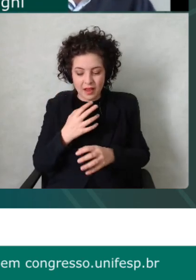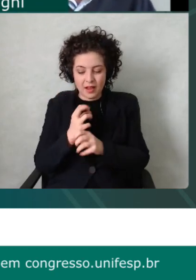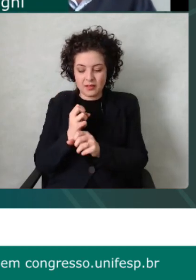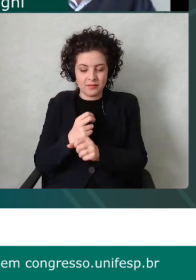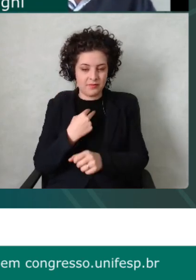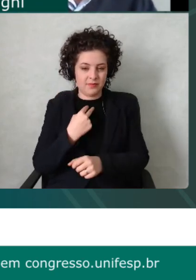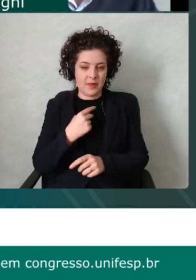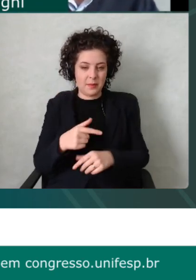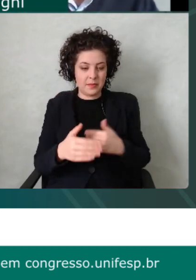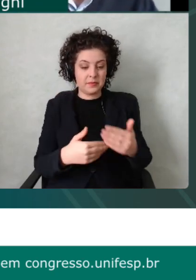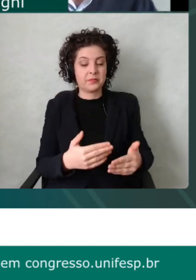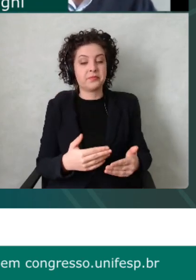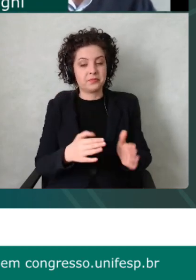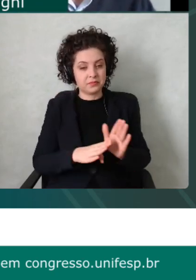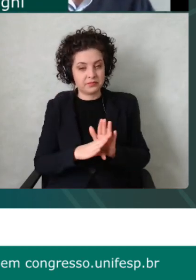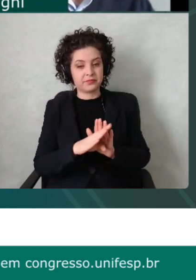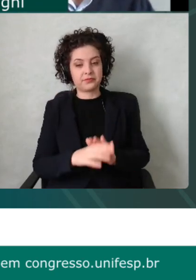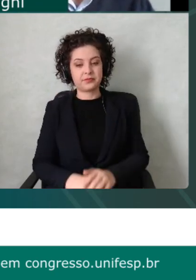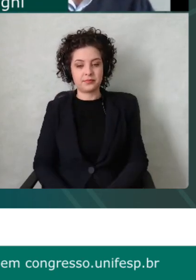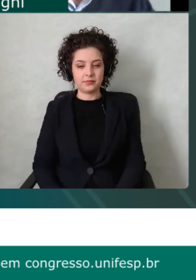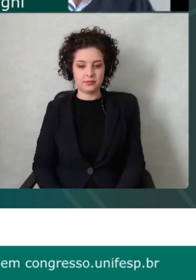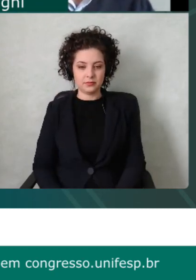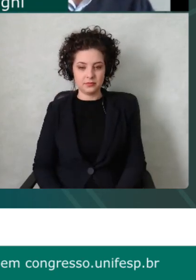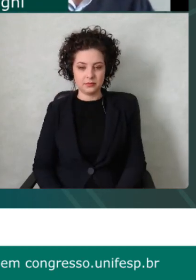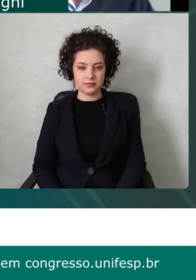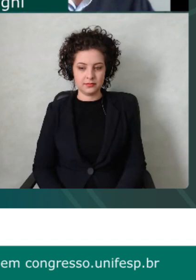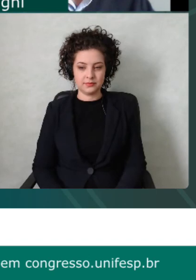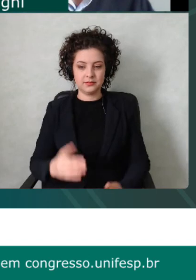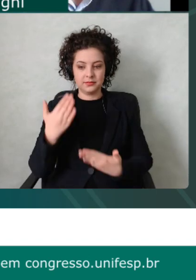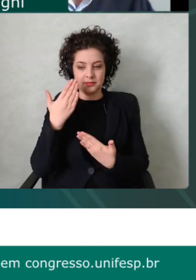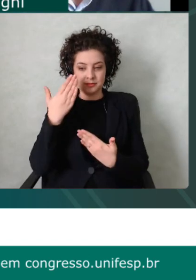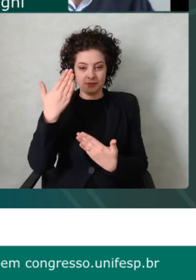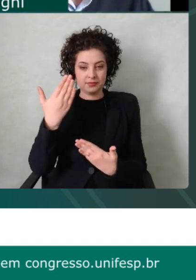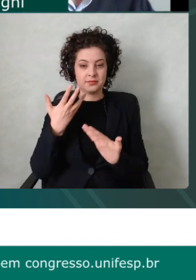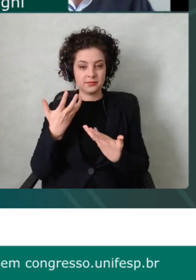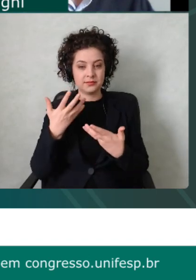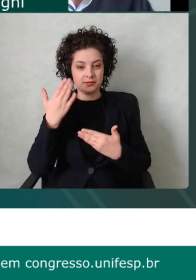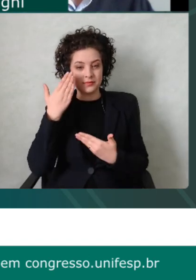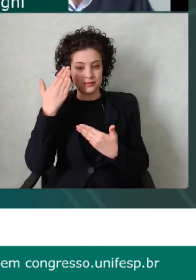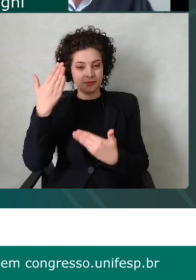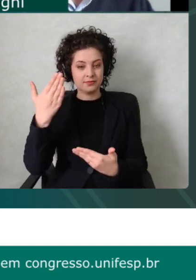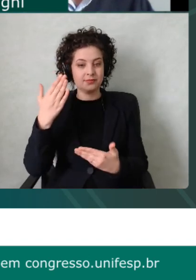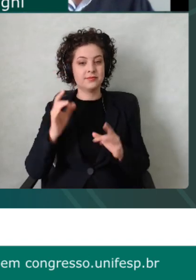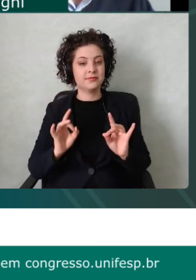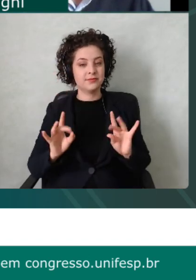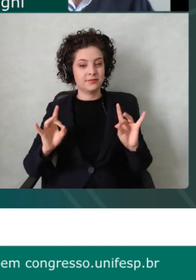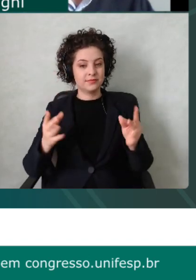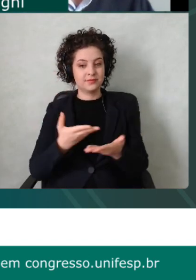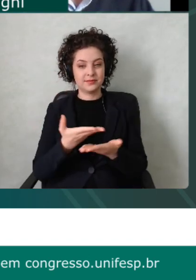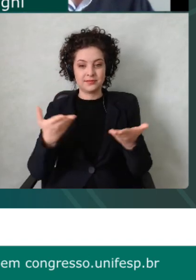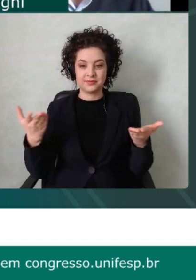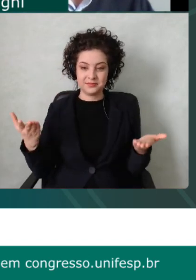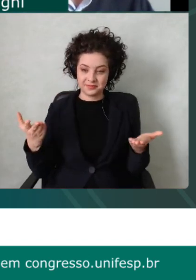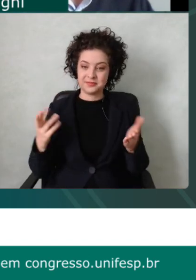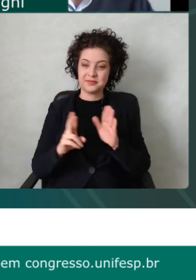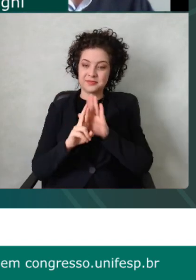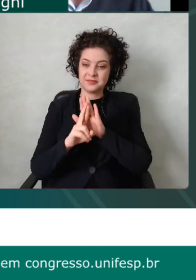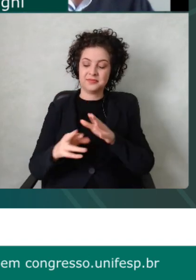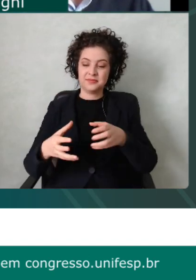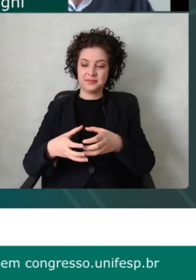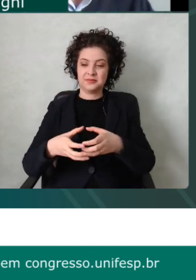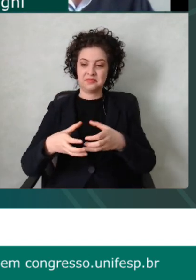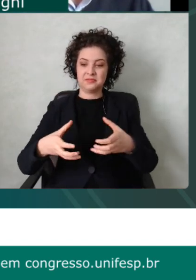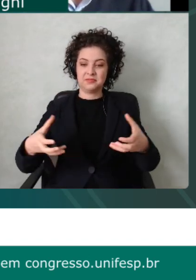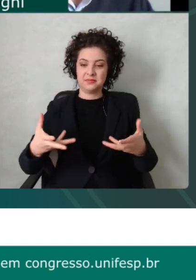promissores. Muito obrigado. Eu queria fazer um agradecimento muito especial. Vocês representam uma equipe enorme,